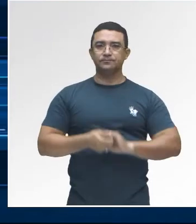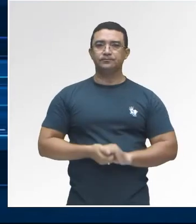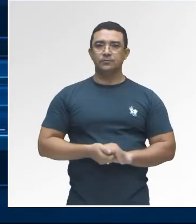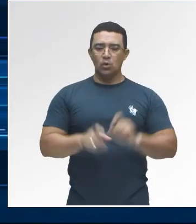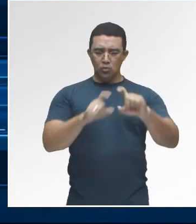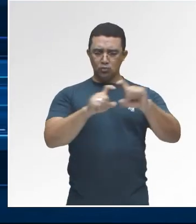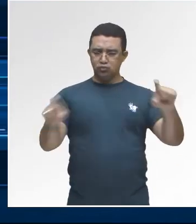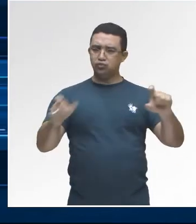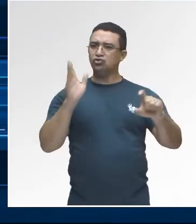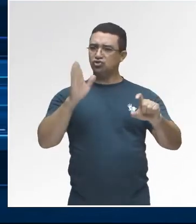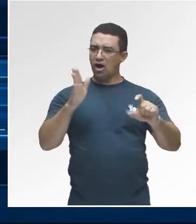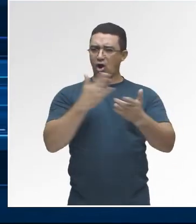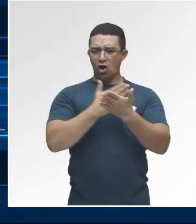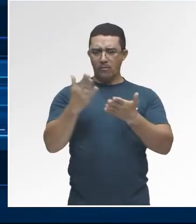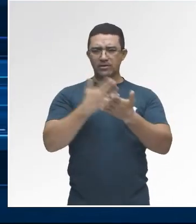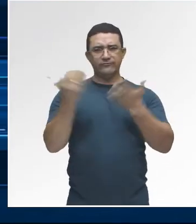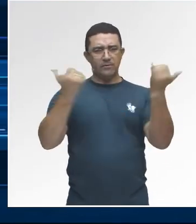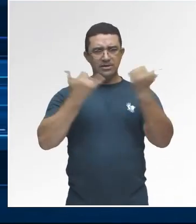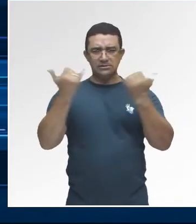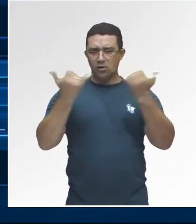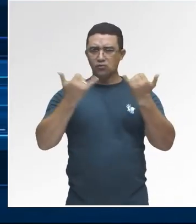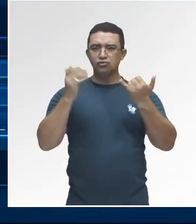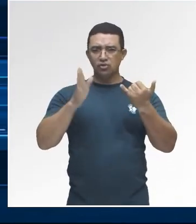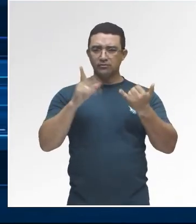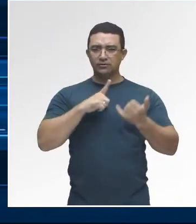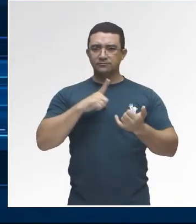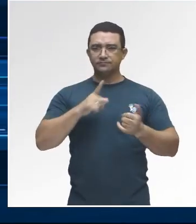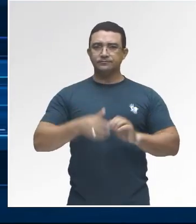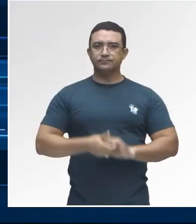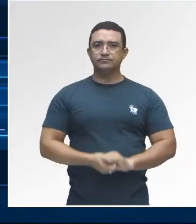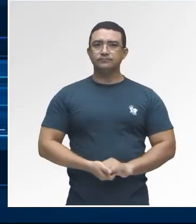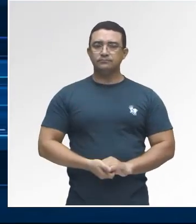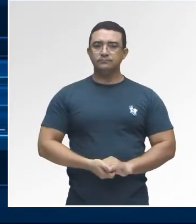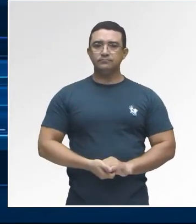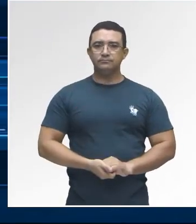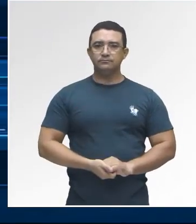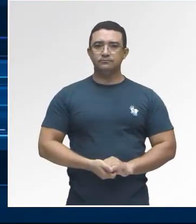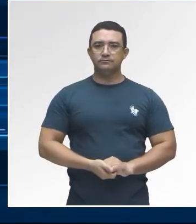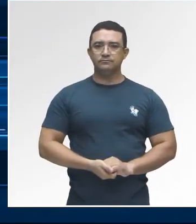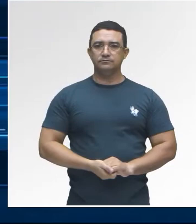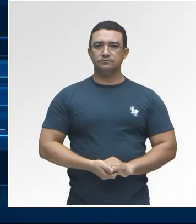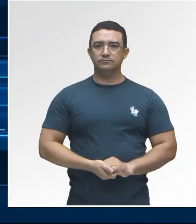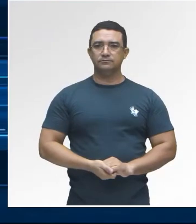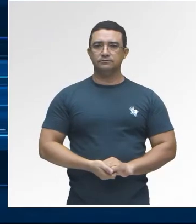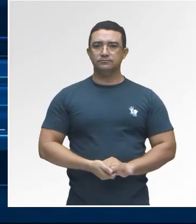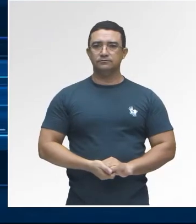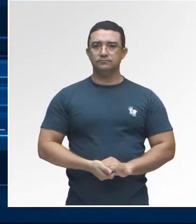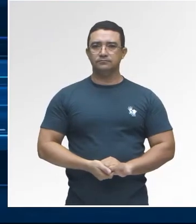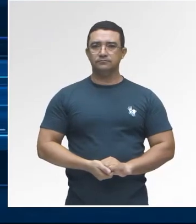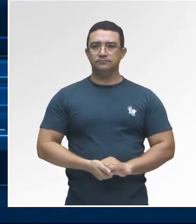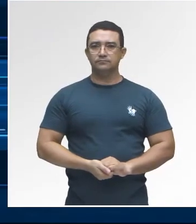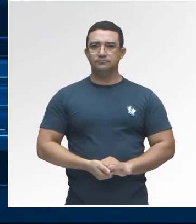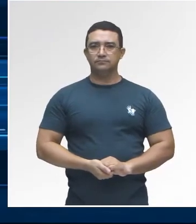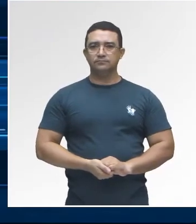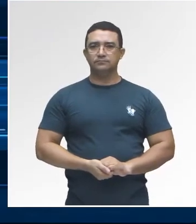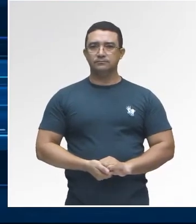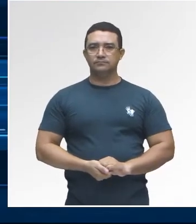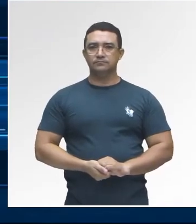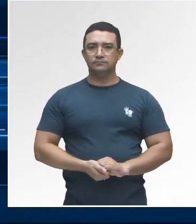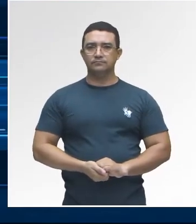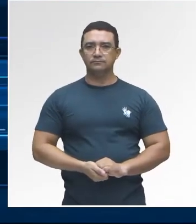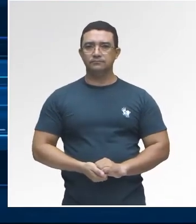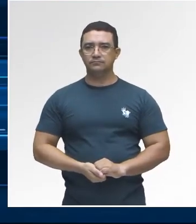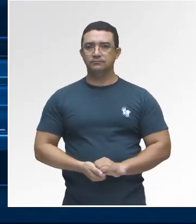as informações gerais, certo, people? Então, mais uma topic sentence, né? Mais uma reading